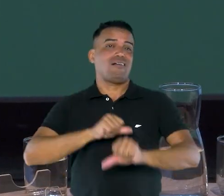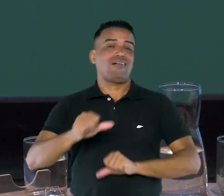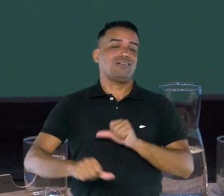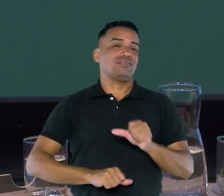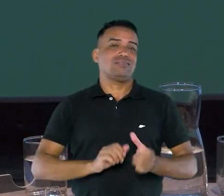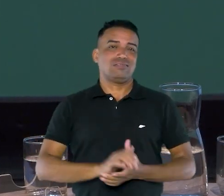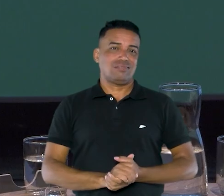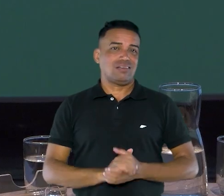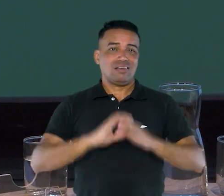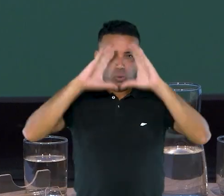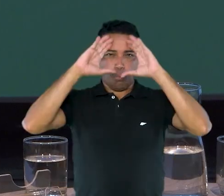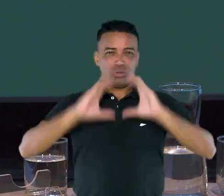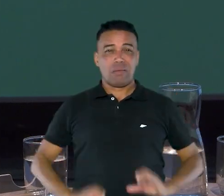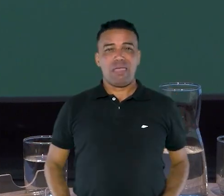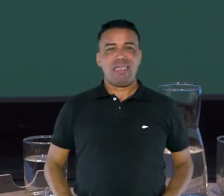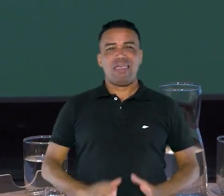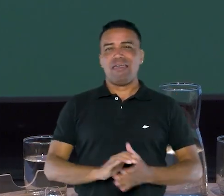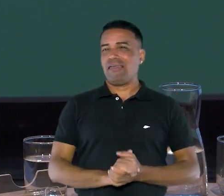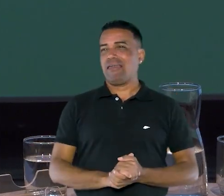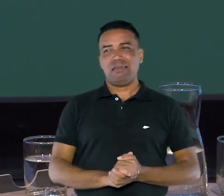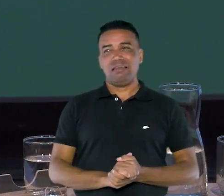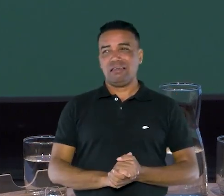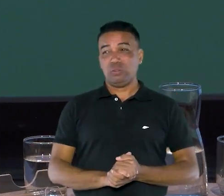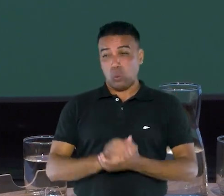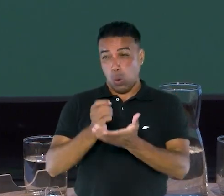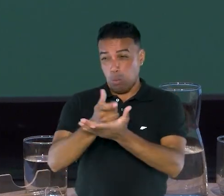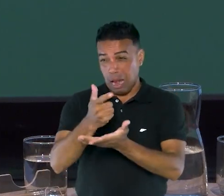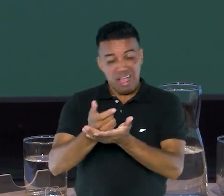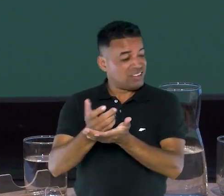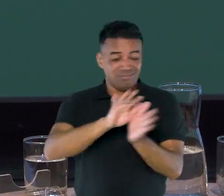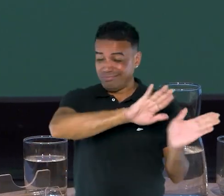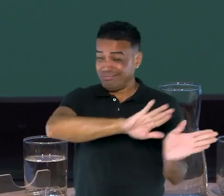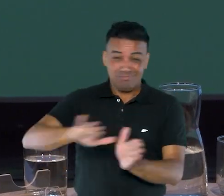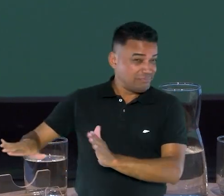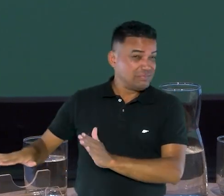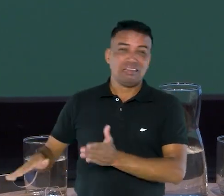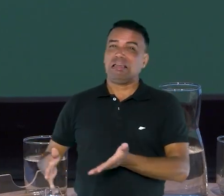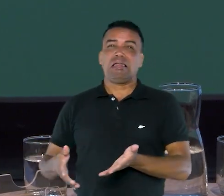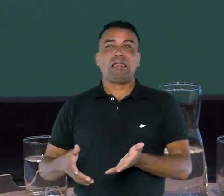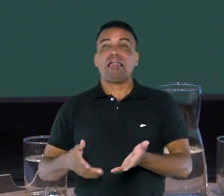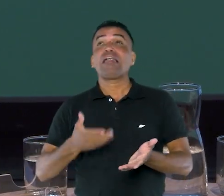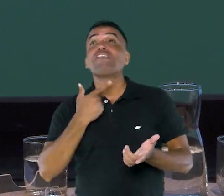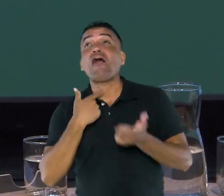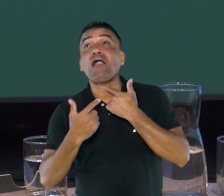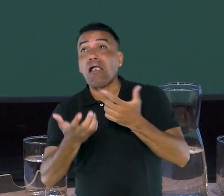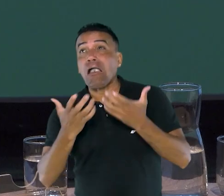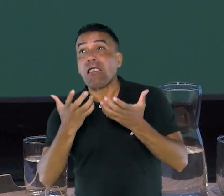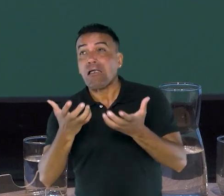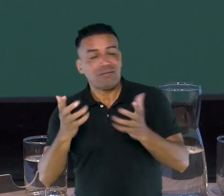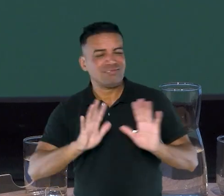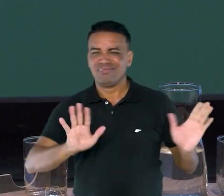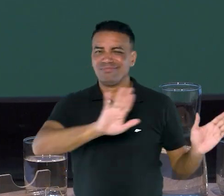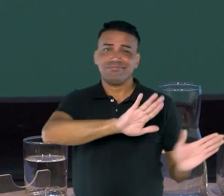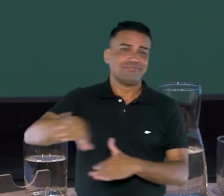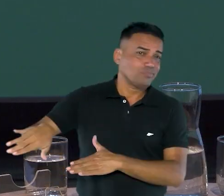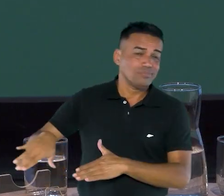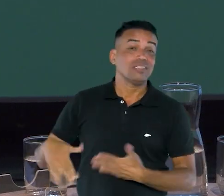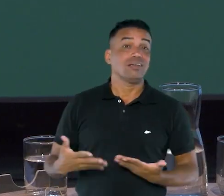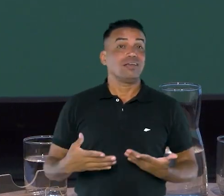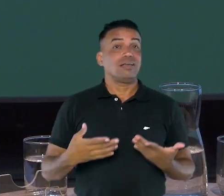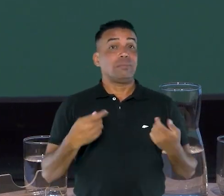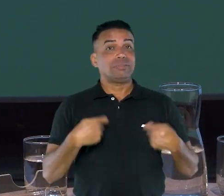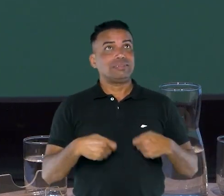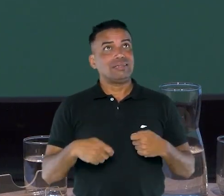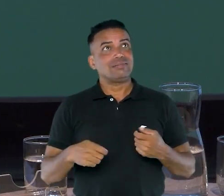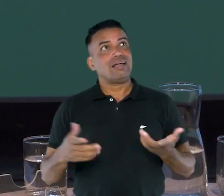do desprendimento, do desapego, do... Eu não sei se a gente vai se unir,